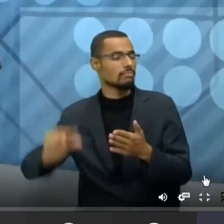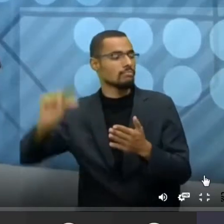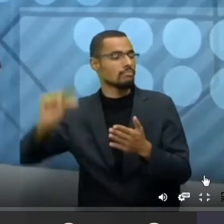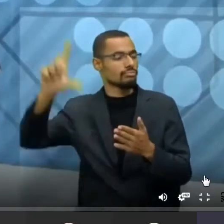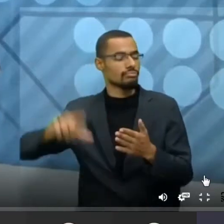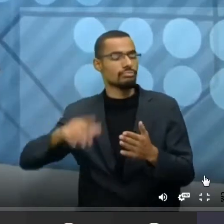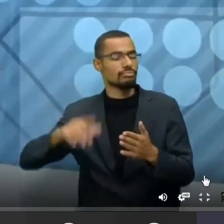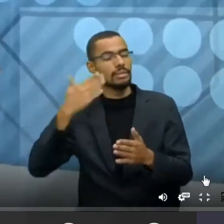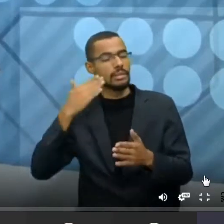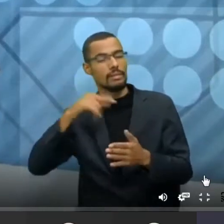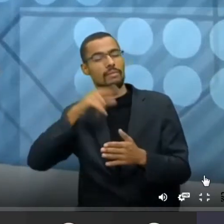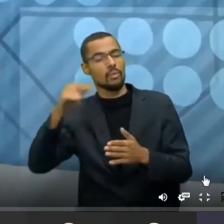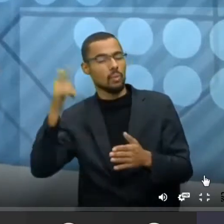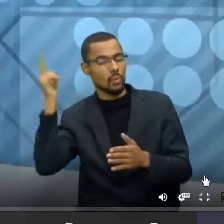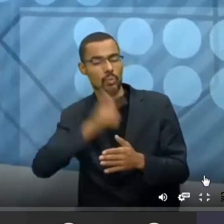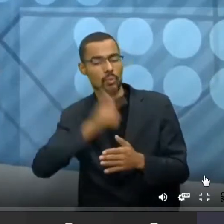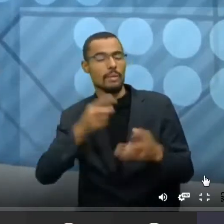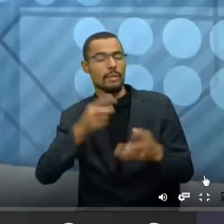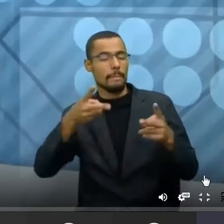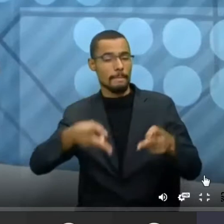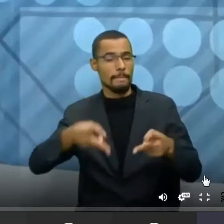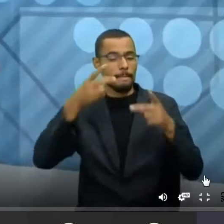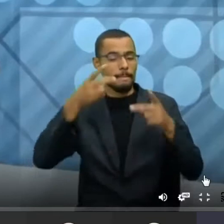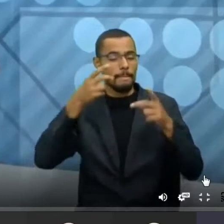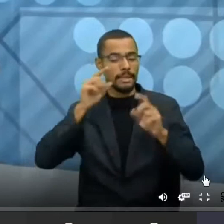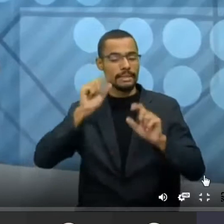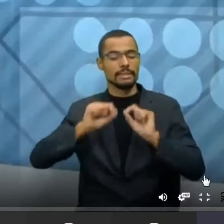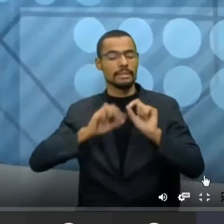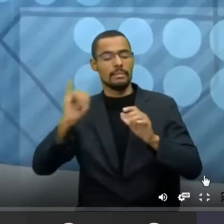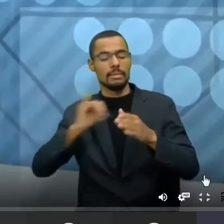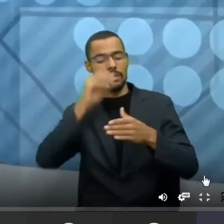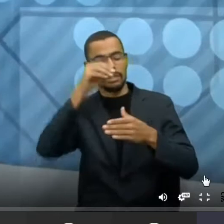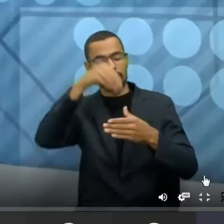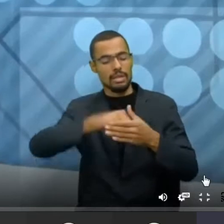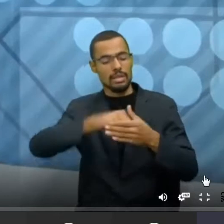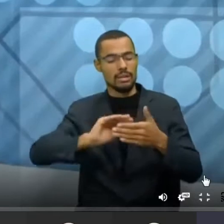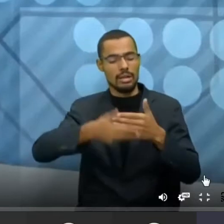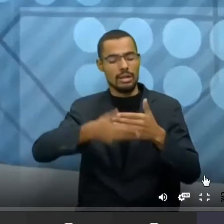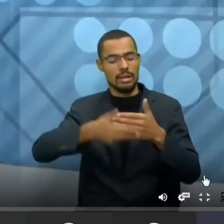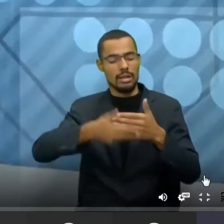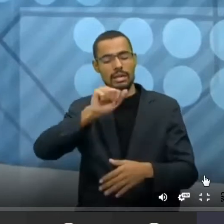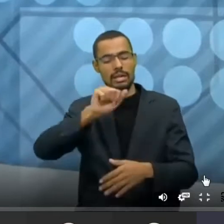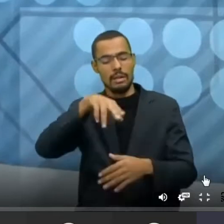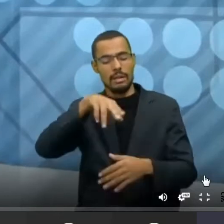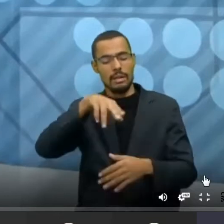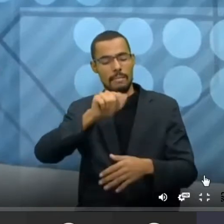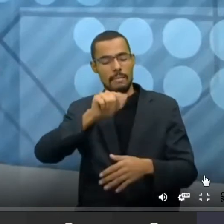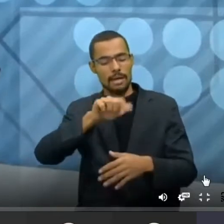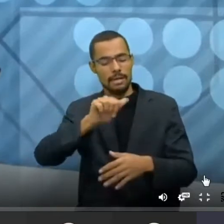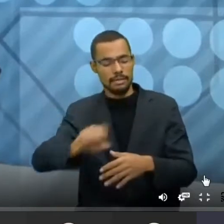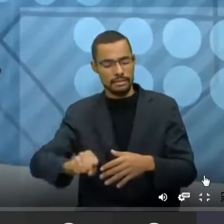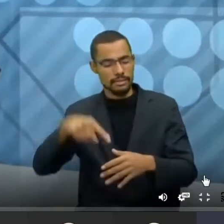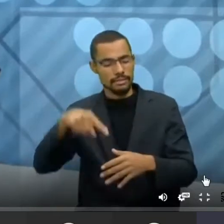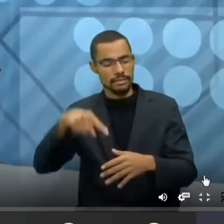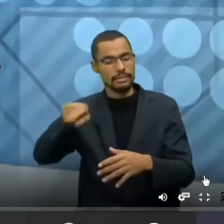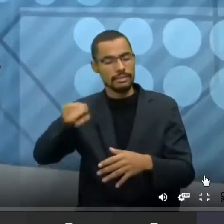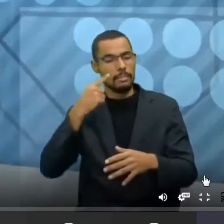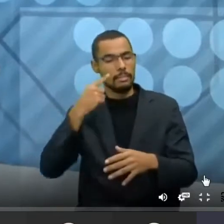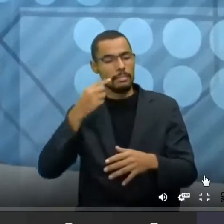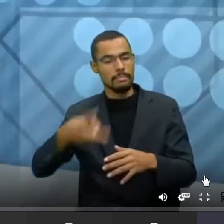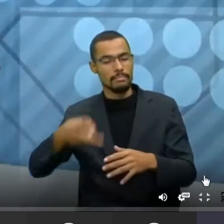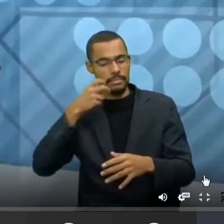maior aumento. Então, vocês conseguem ver as camadas que constituem, então, esse órgão. Então, vocês veem a